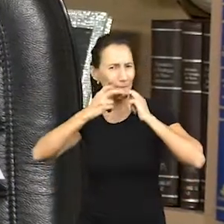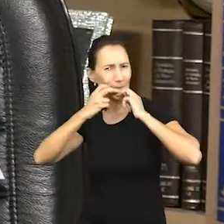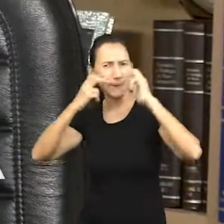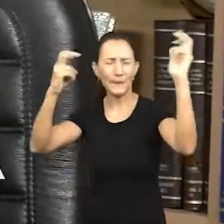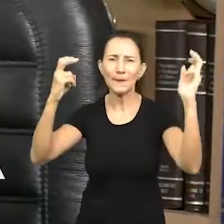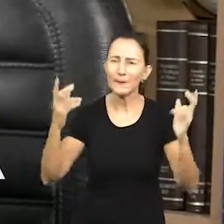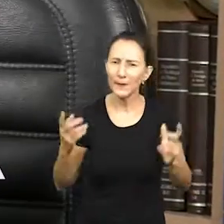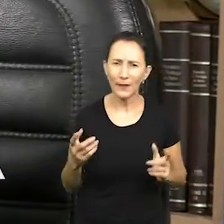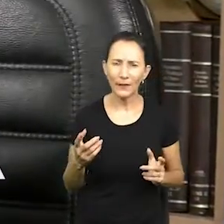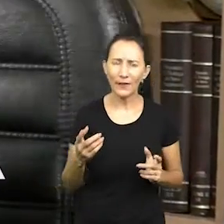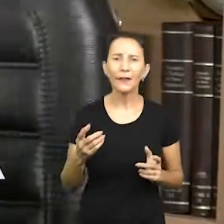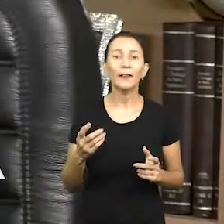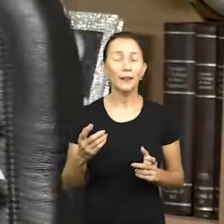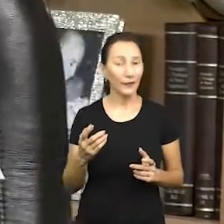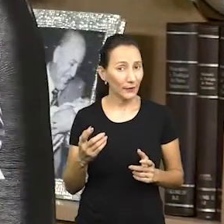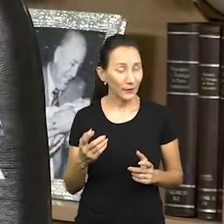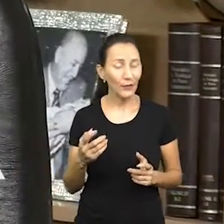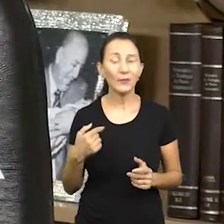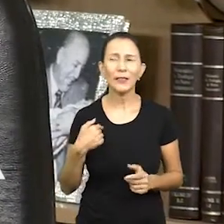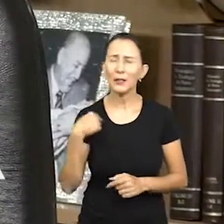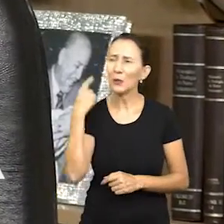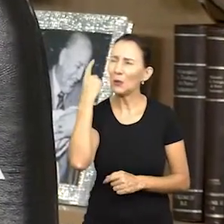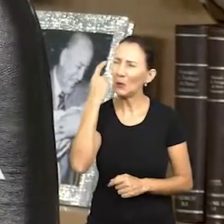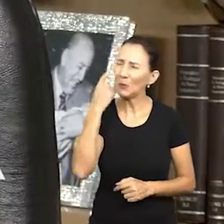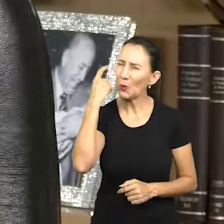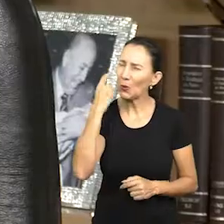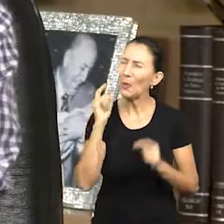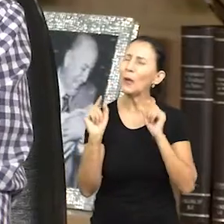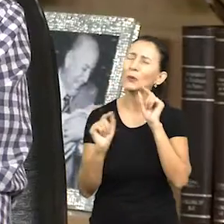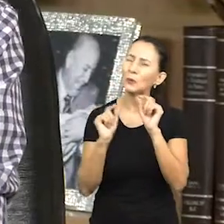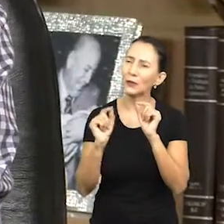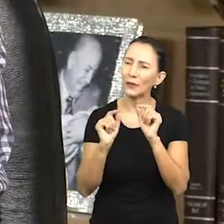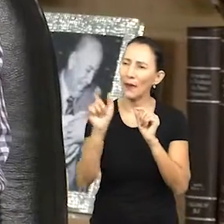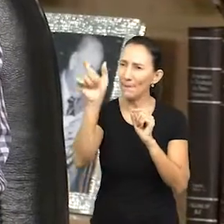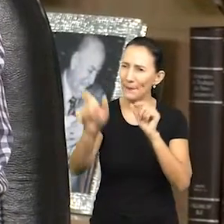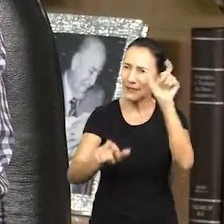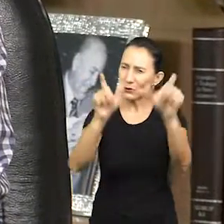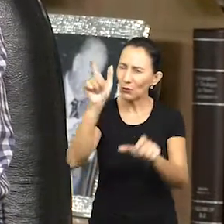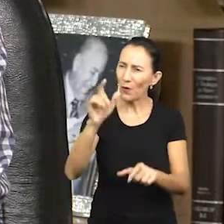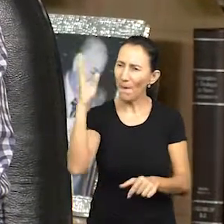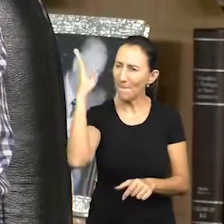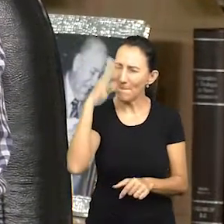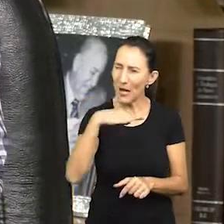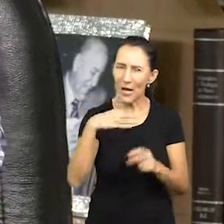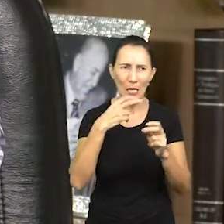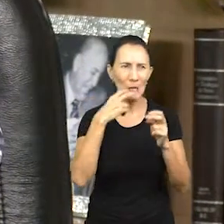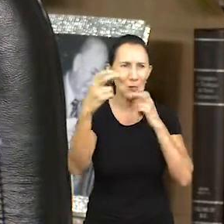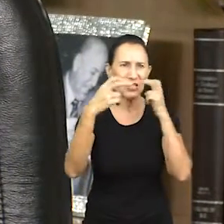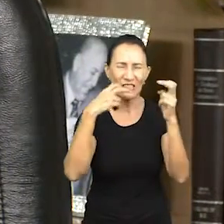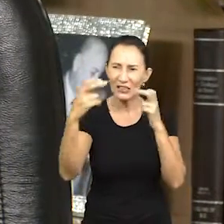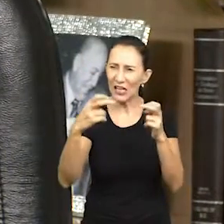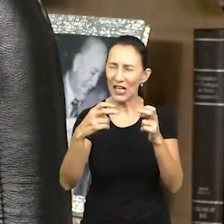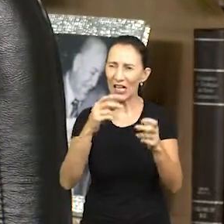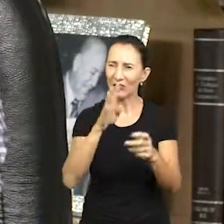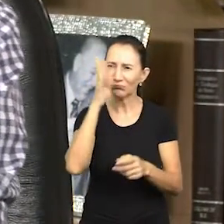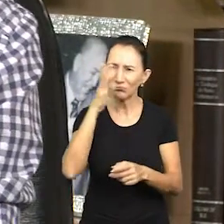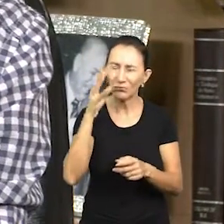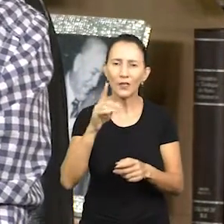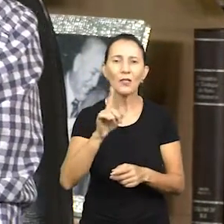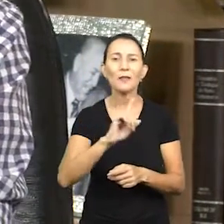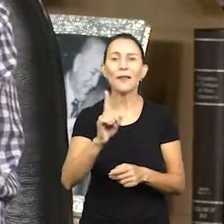E ele disse, olha, o que me preocupa não é o grito dos maus, o que me assusta